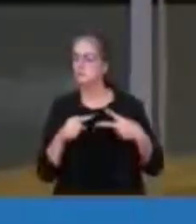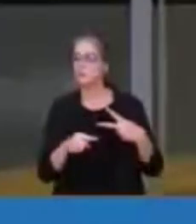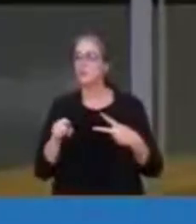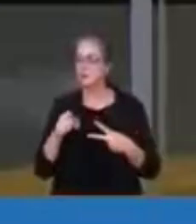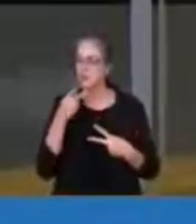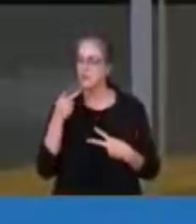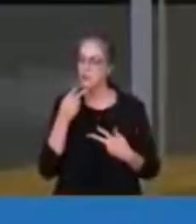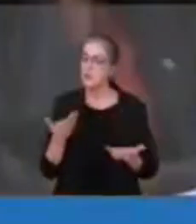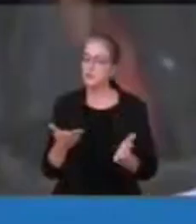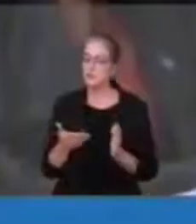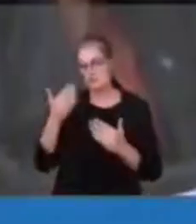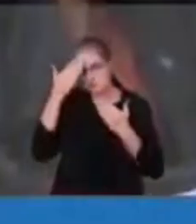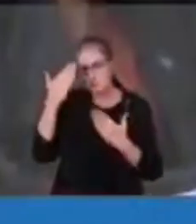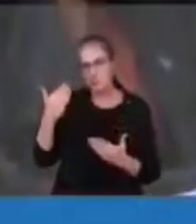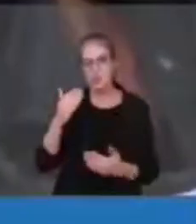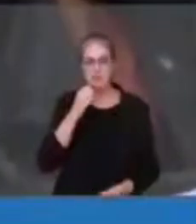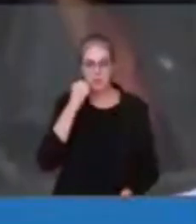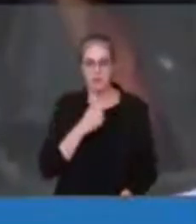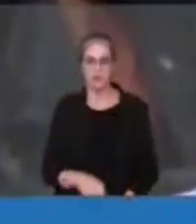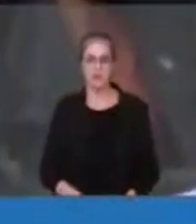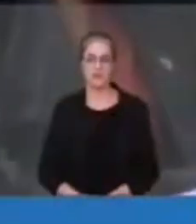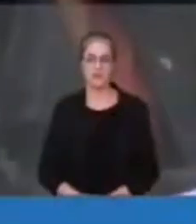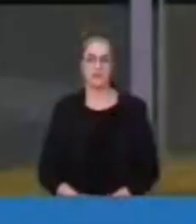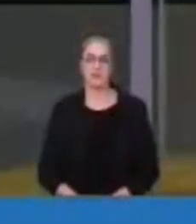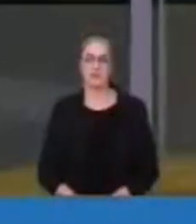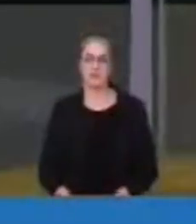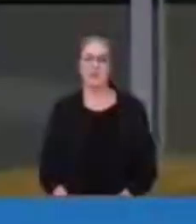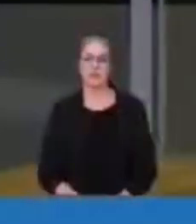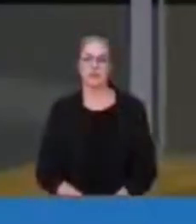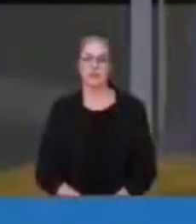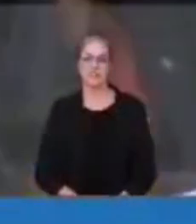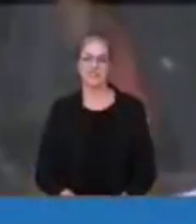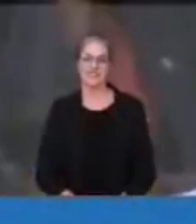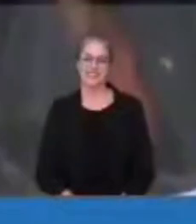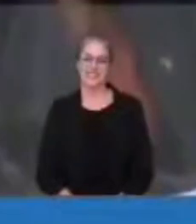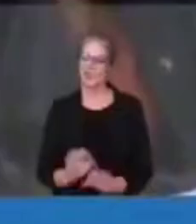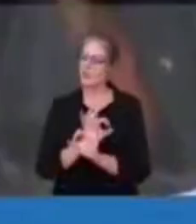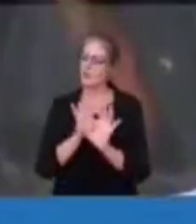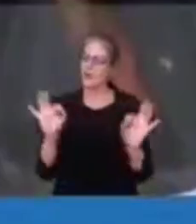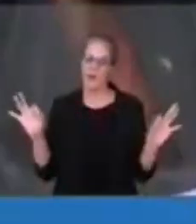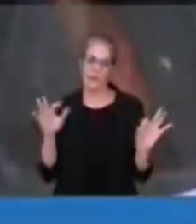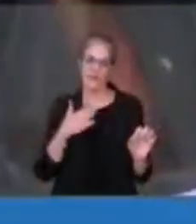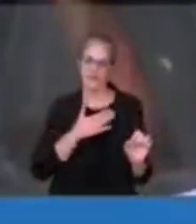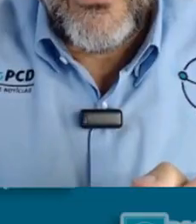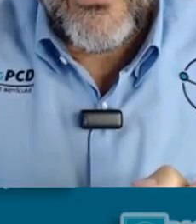senador Randolph, a quem eu agradeço sinceramente. Muito obrigado. De Vossa Excelência, já o satisfatório para minha razão de glória.